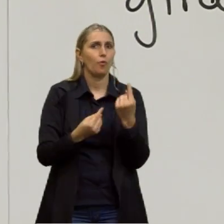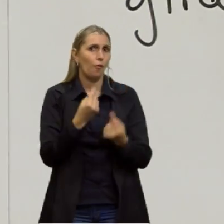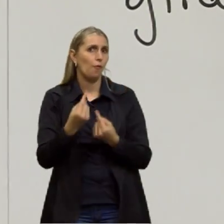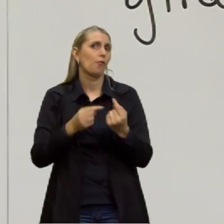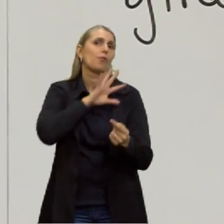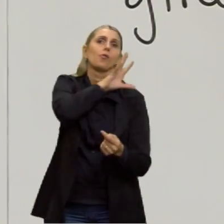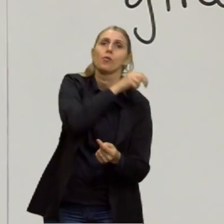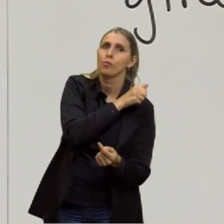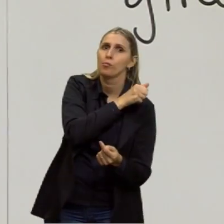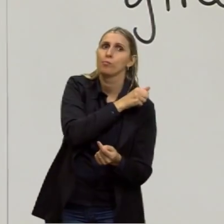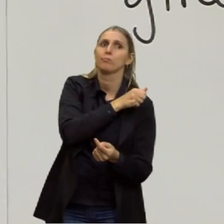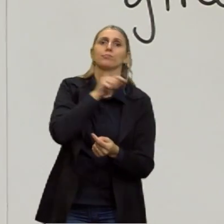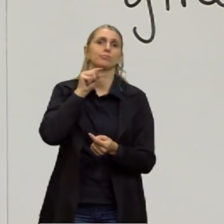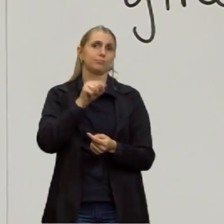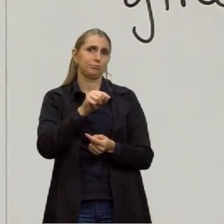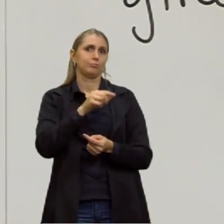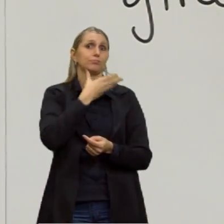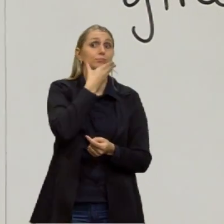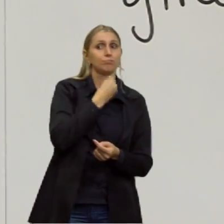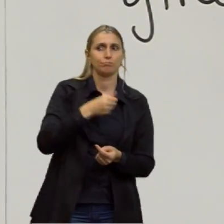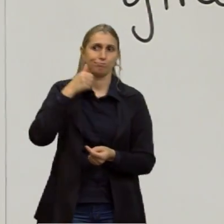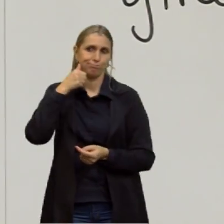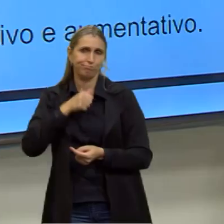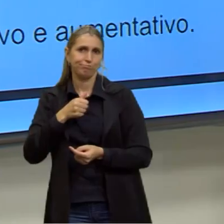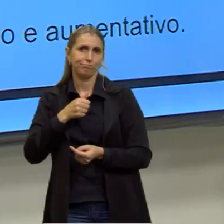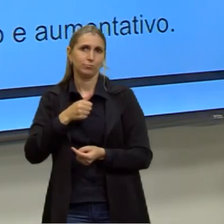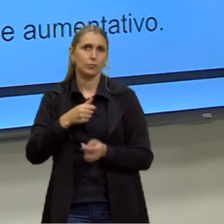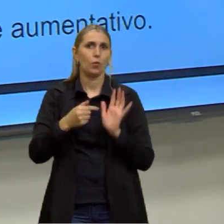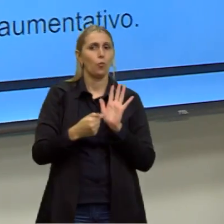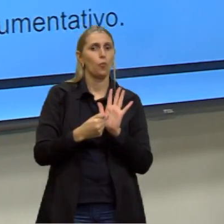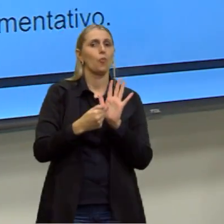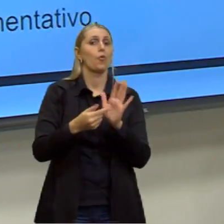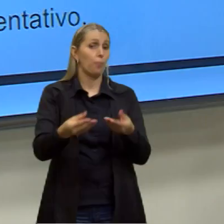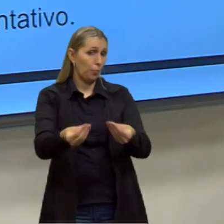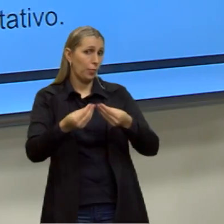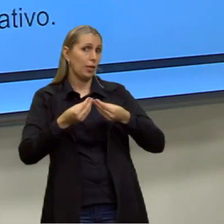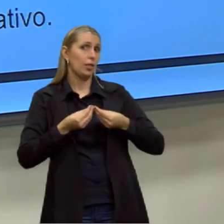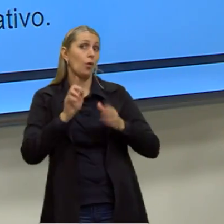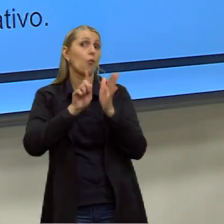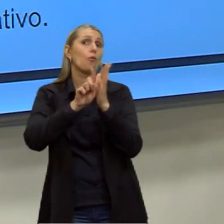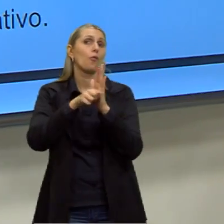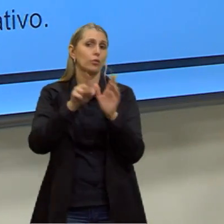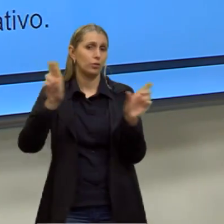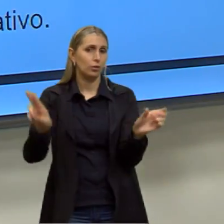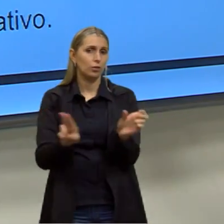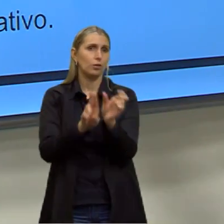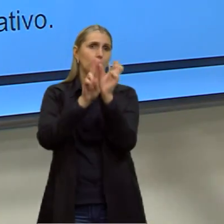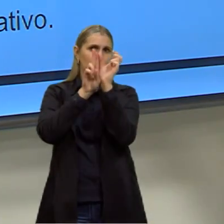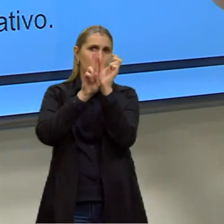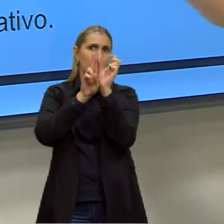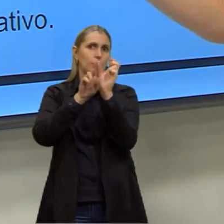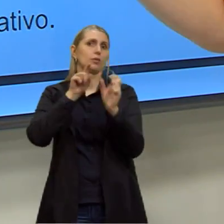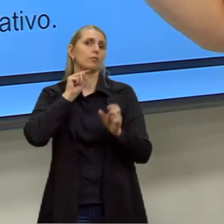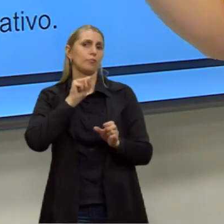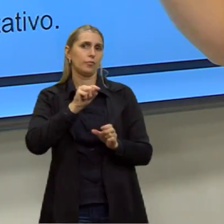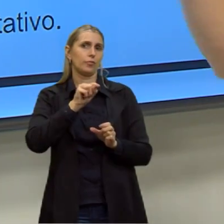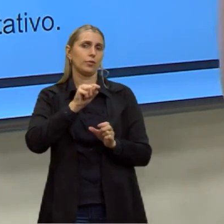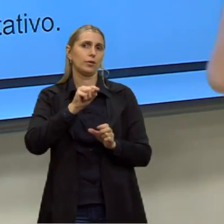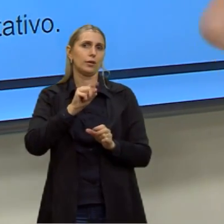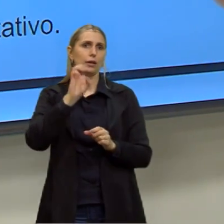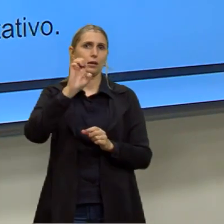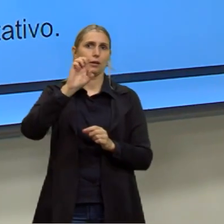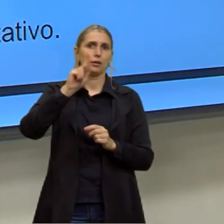determinados animais aquele macho e aquele fêmea vão me dar o gênero desses substantivos e então eles vão ser